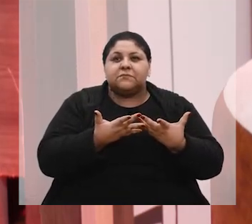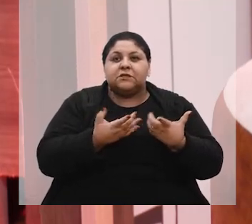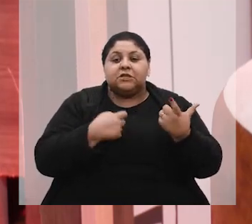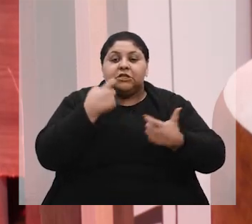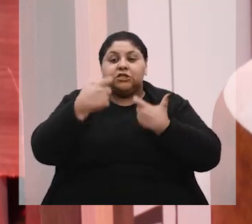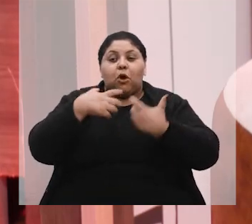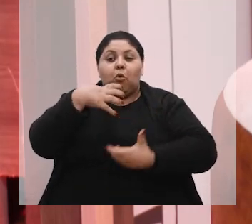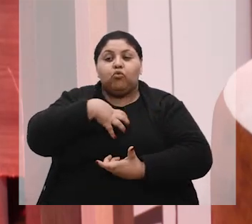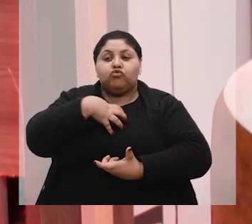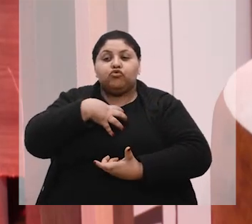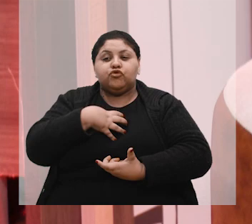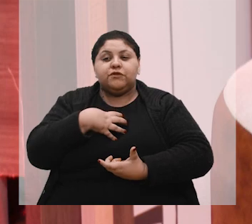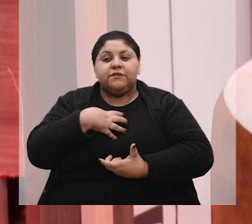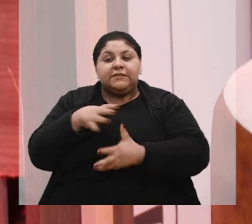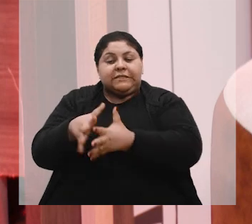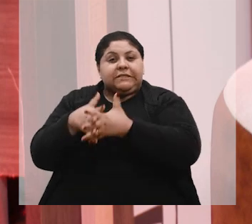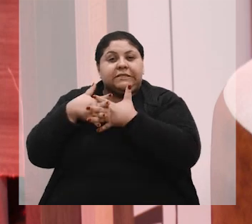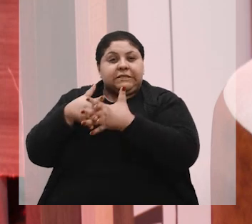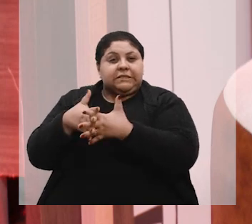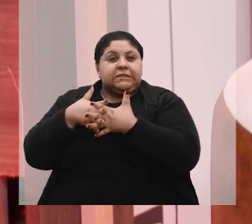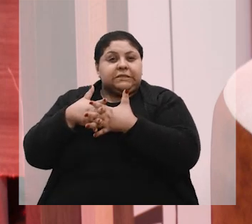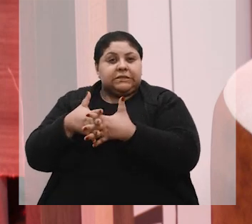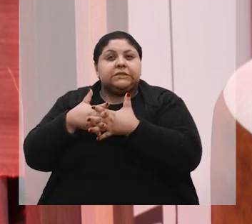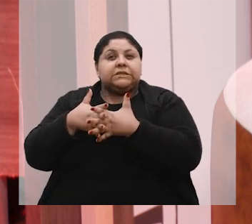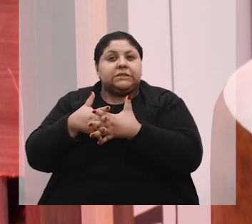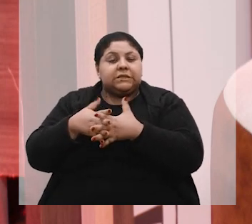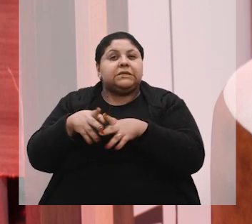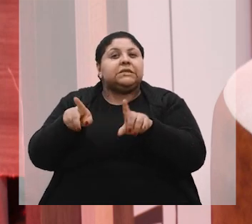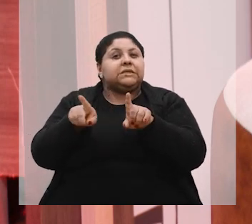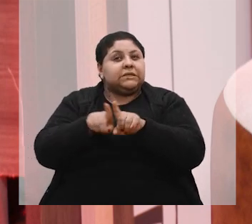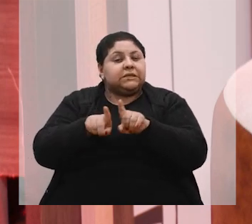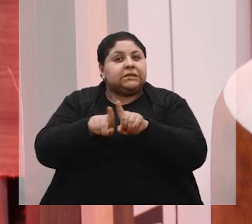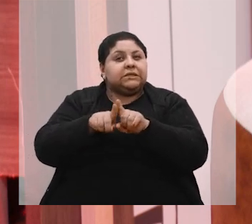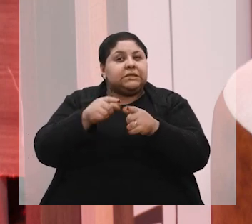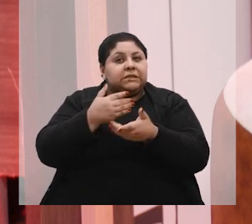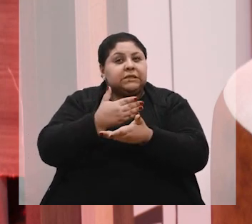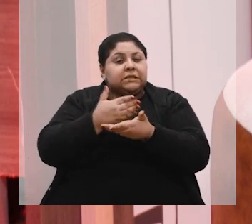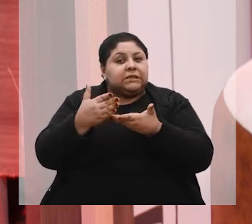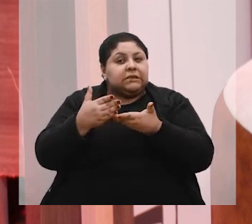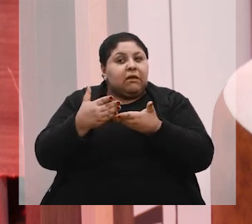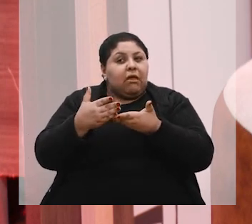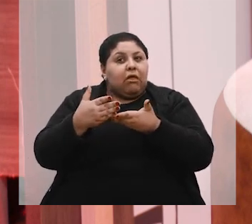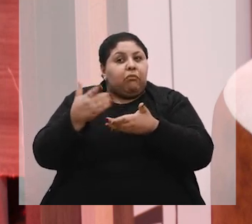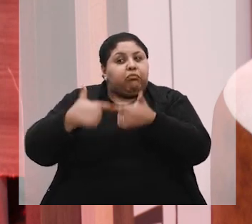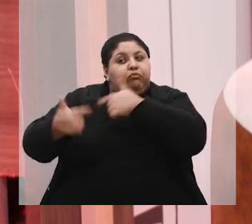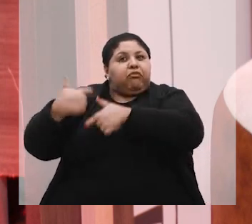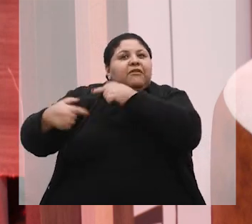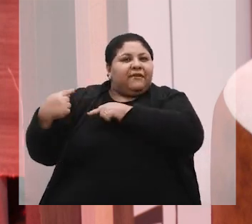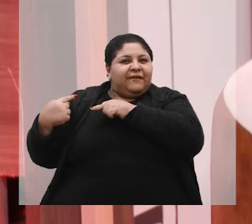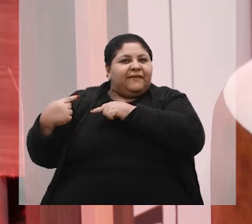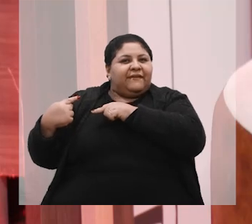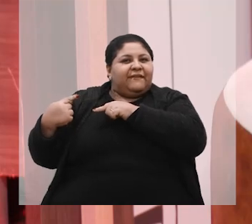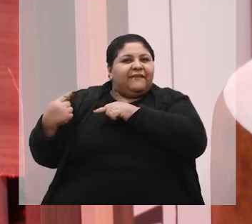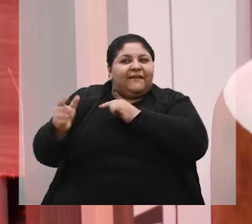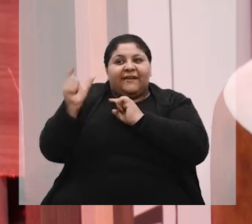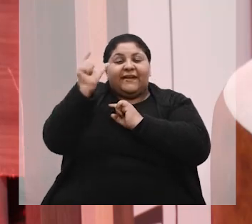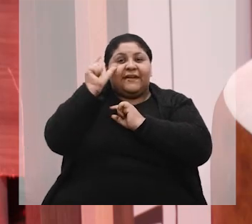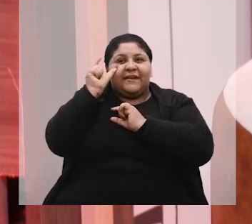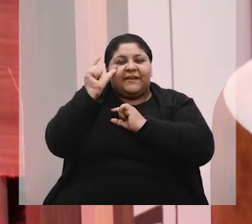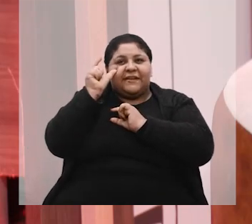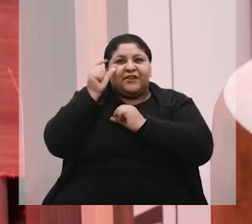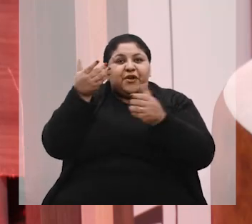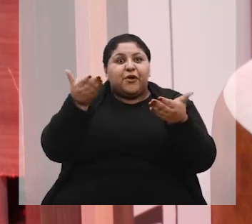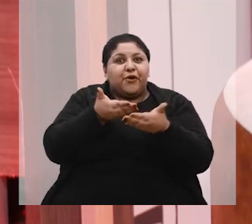E, de alguma forma, essa confusão propicia também que a gente acabe regredindo, né? Tanto a gente vê